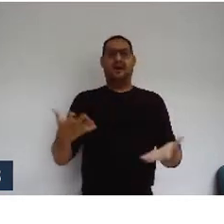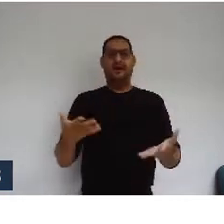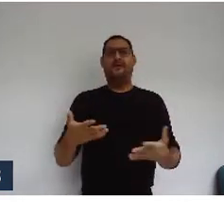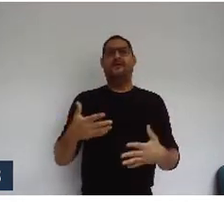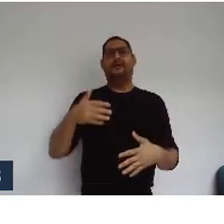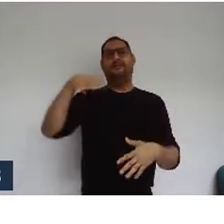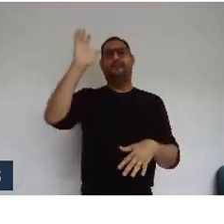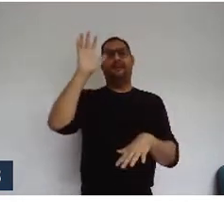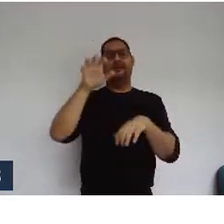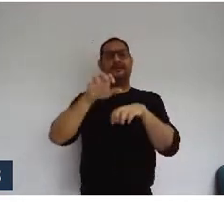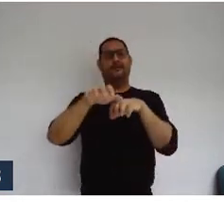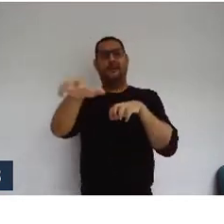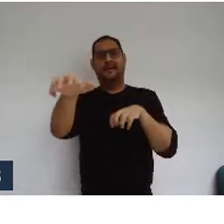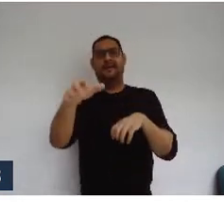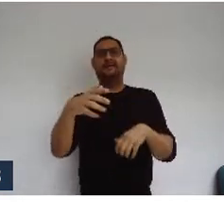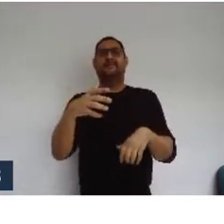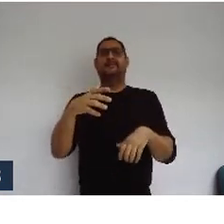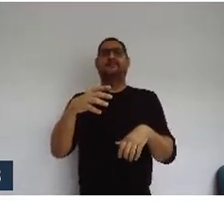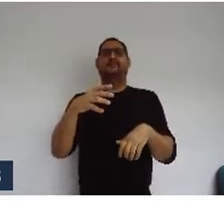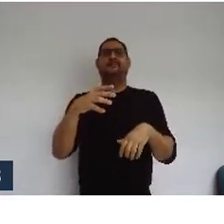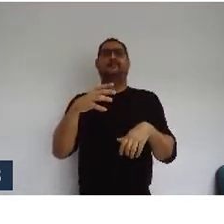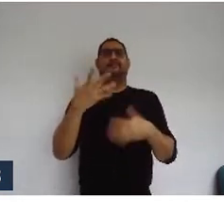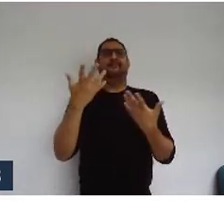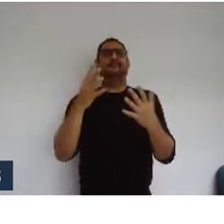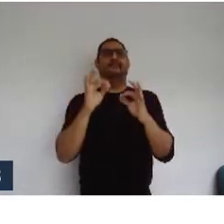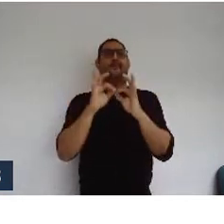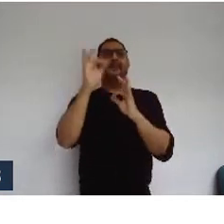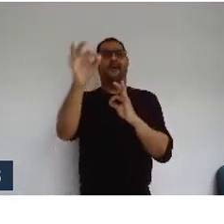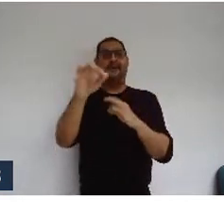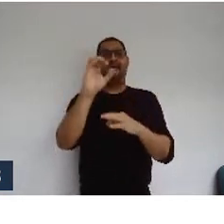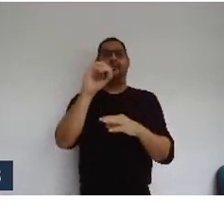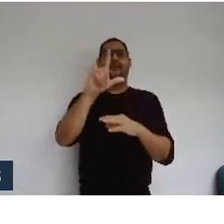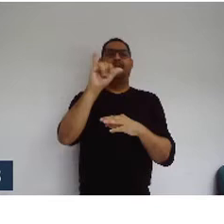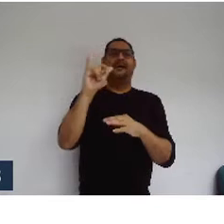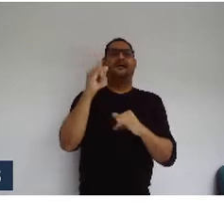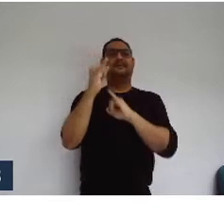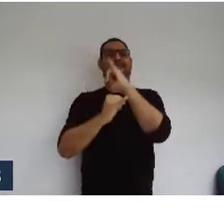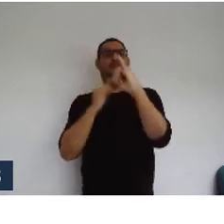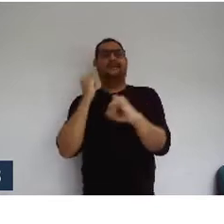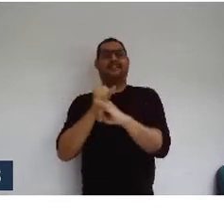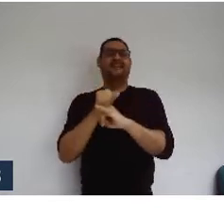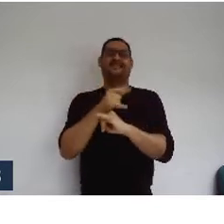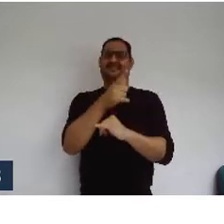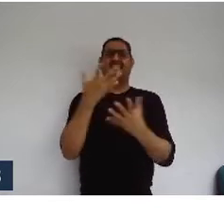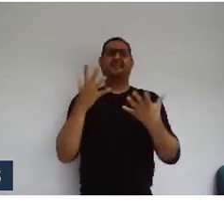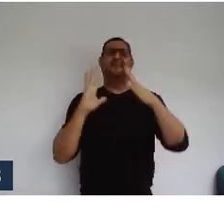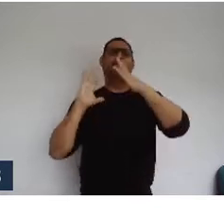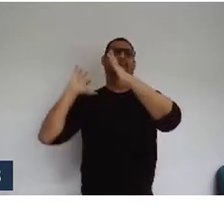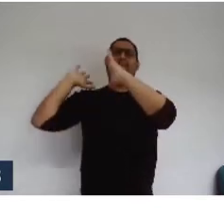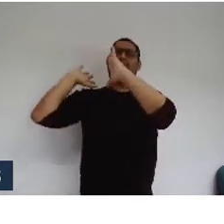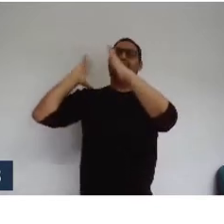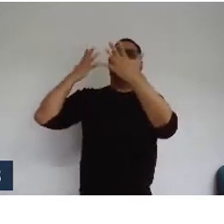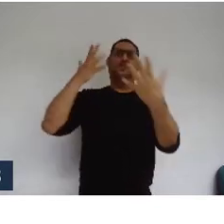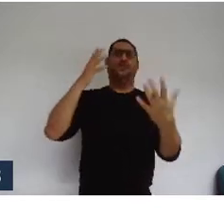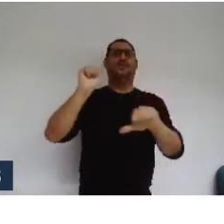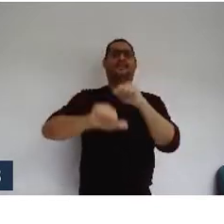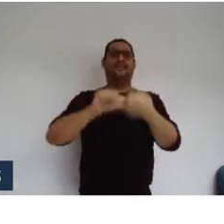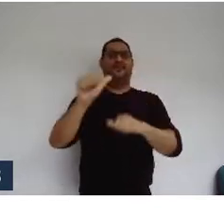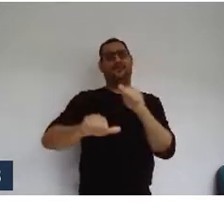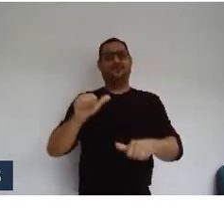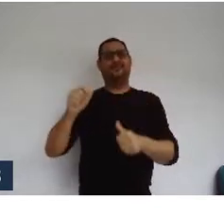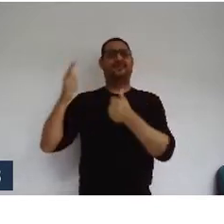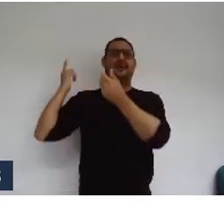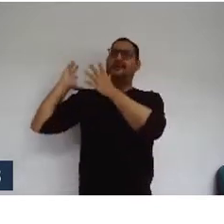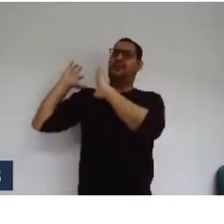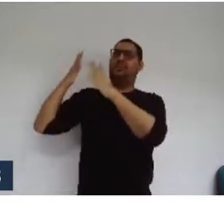mundo offline. Tem sido repetidamente apontado que nossas vidas sociais devem ser cada